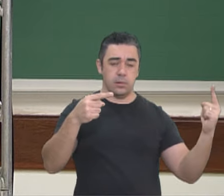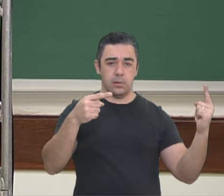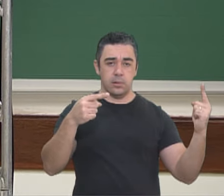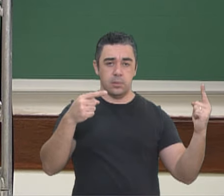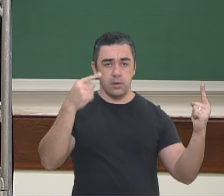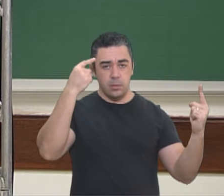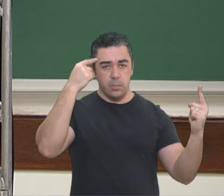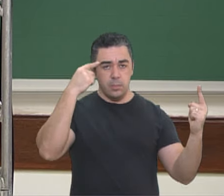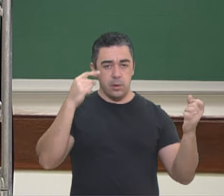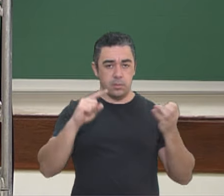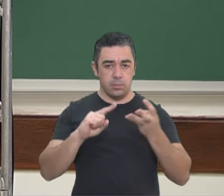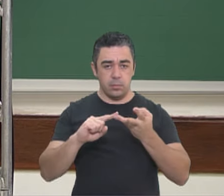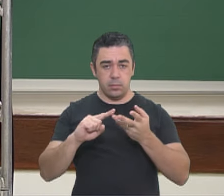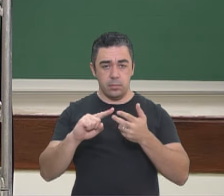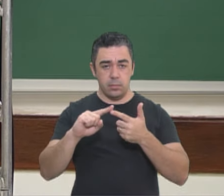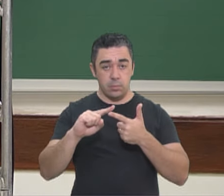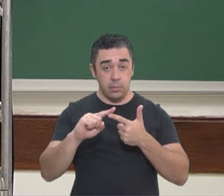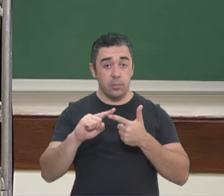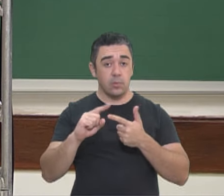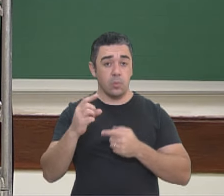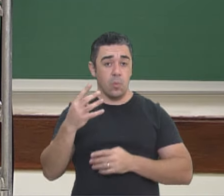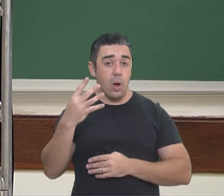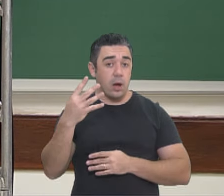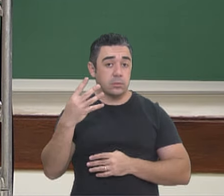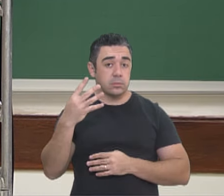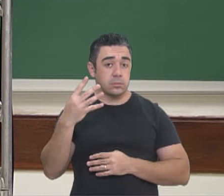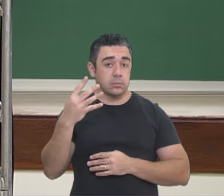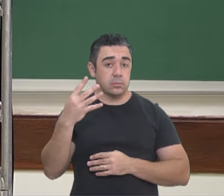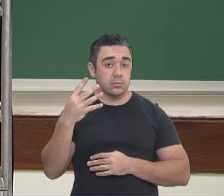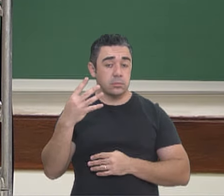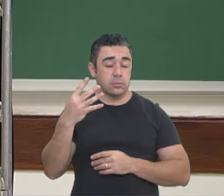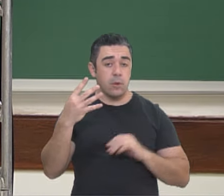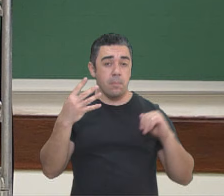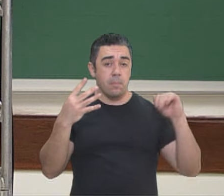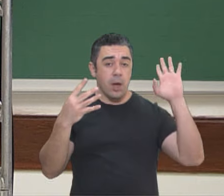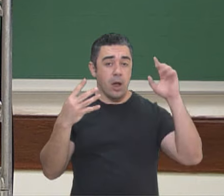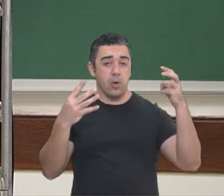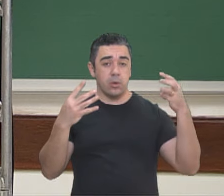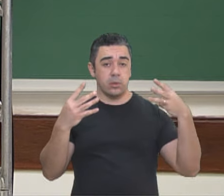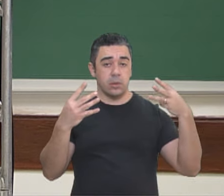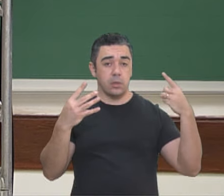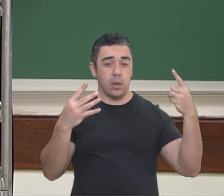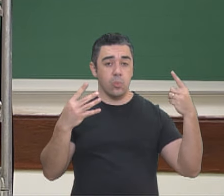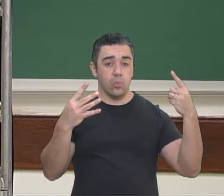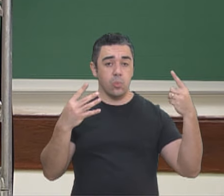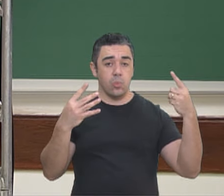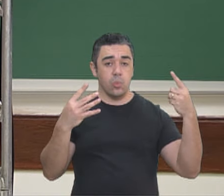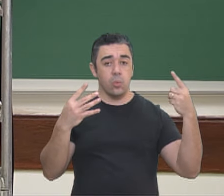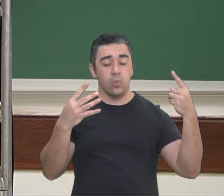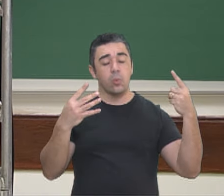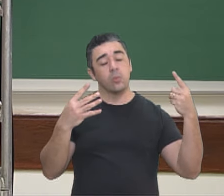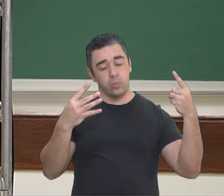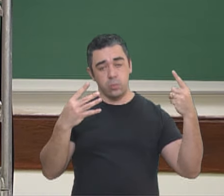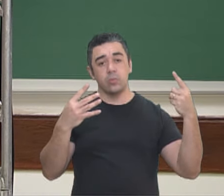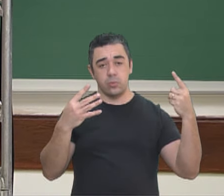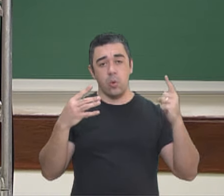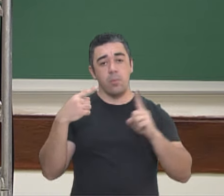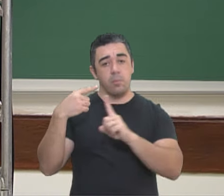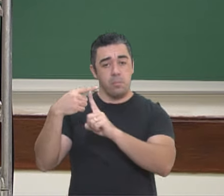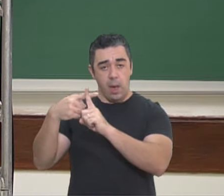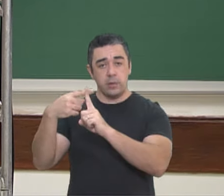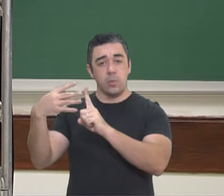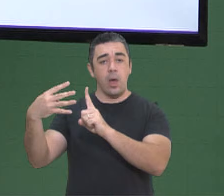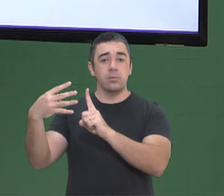D, mais 70. Olha lá, não tem o sinal de mais de novo. Então, toda vez que o número não apareceu o sinal, é porque ele